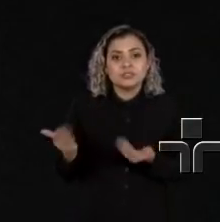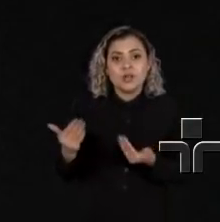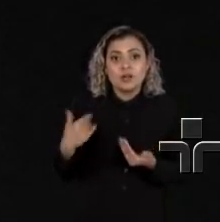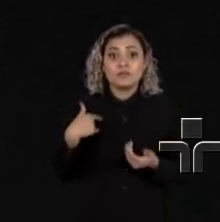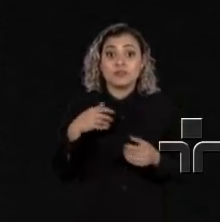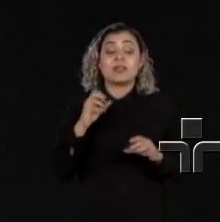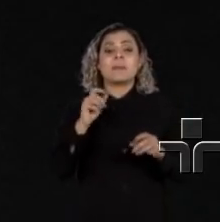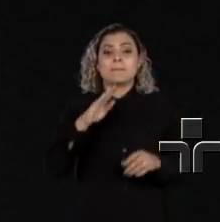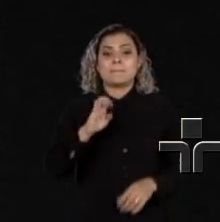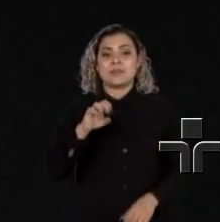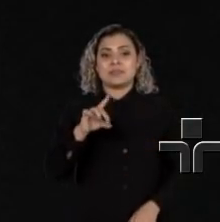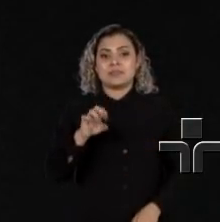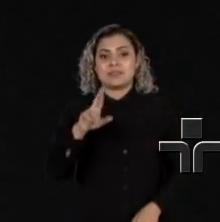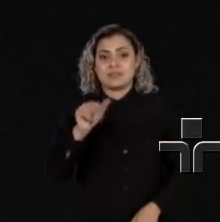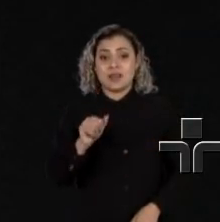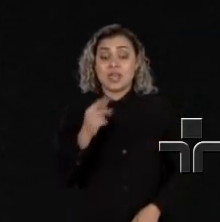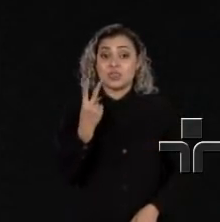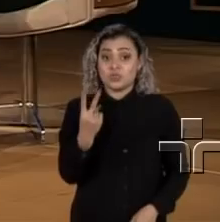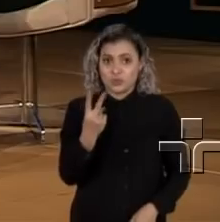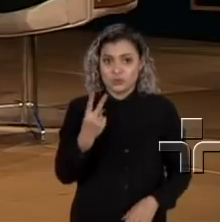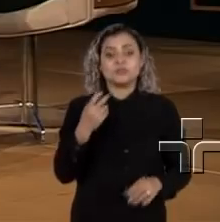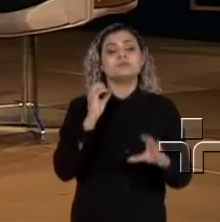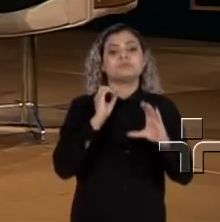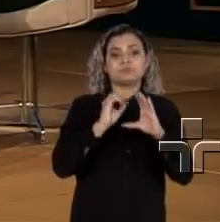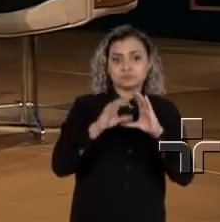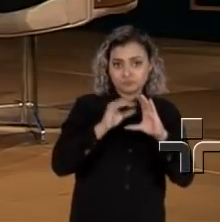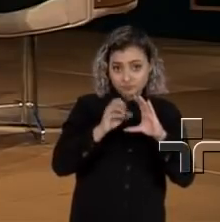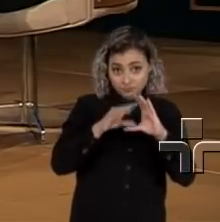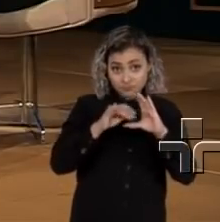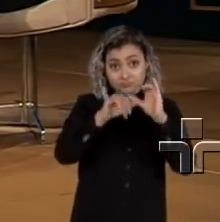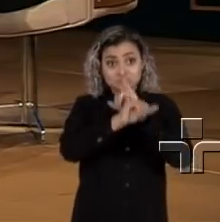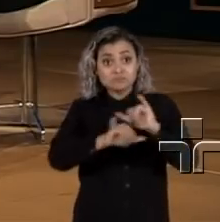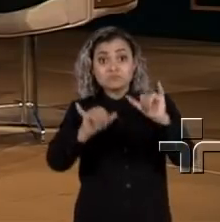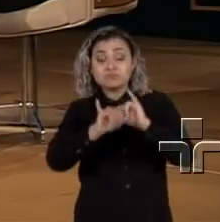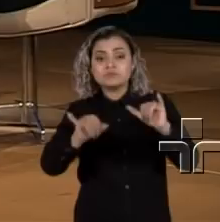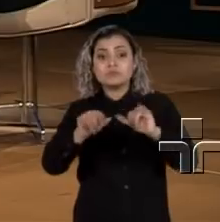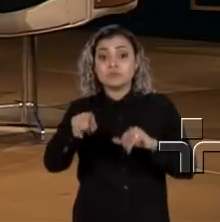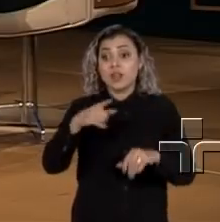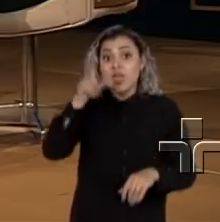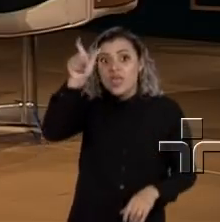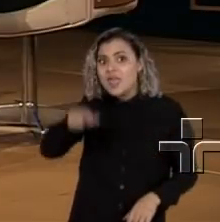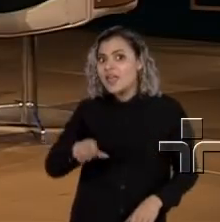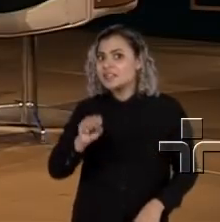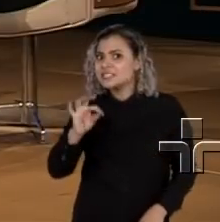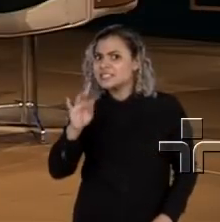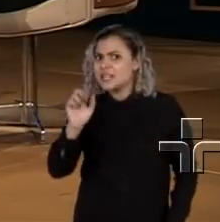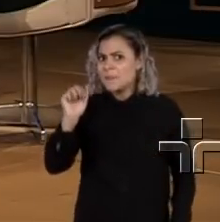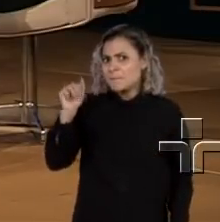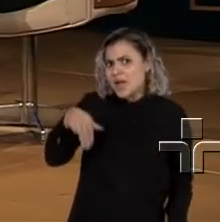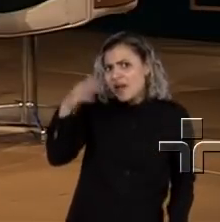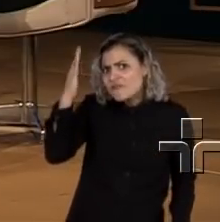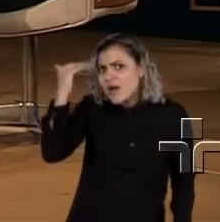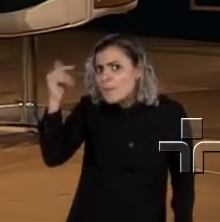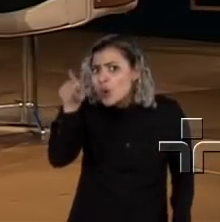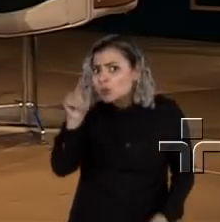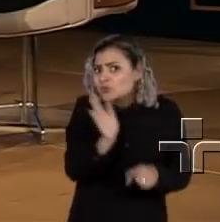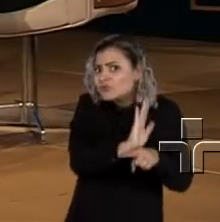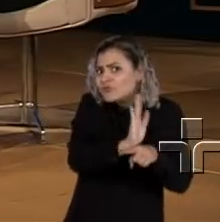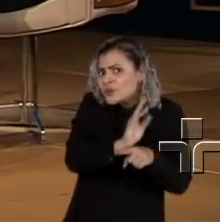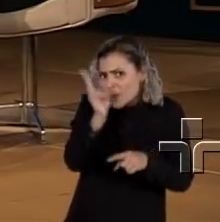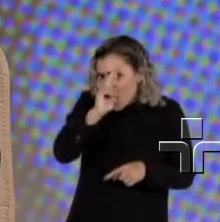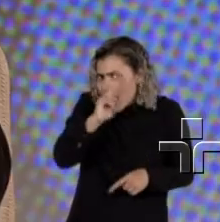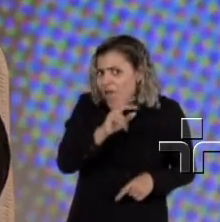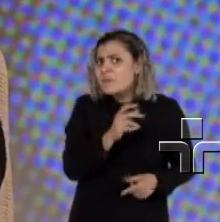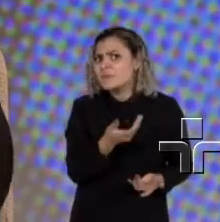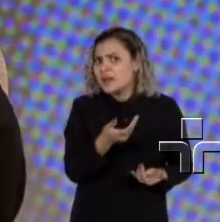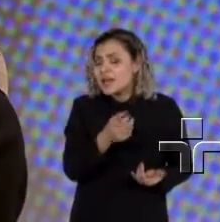Bandeira 2 anos depois, o anúncio que a TV Globo botava aí, Stepan, esse é o garoto de Marcelo Zona Sul. Quer dizer, eles usavam o filme